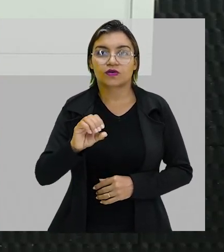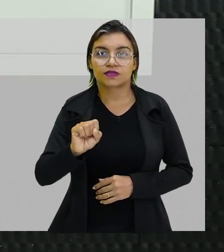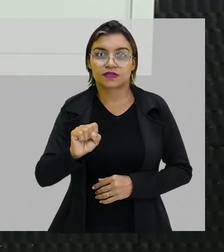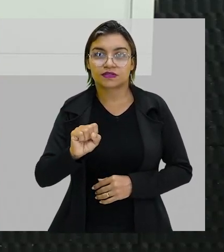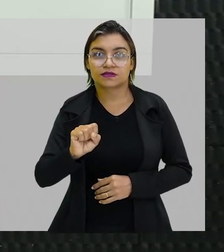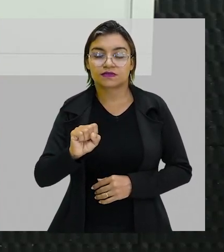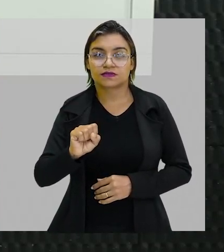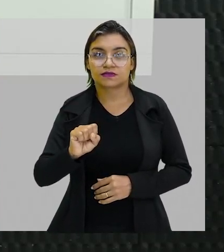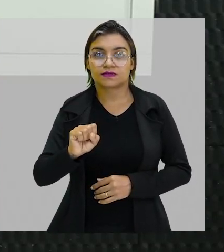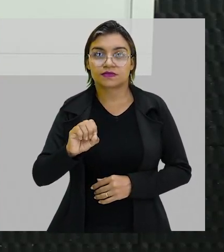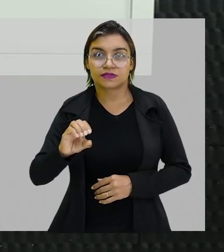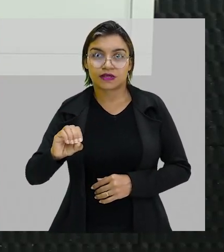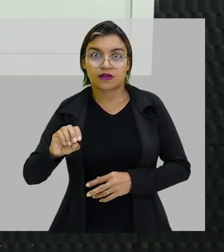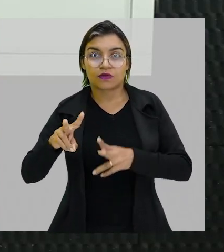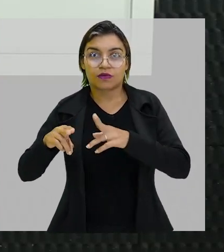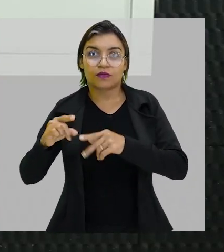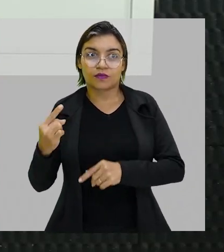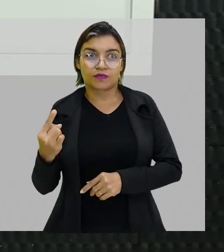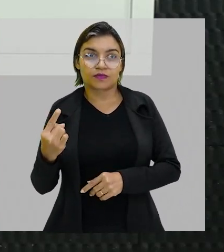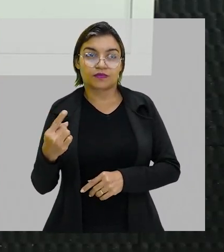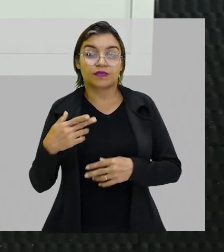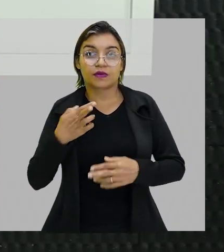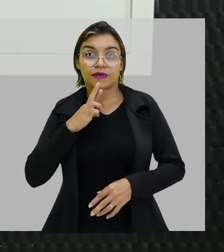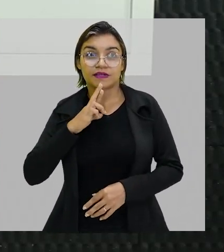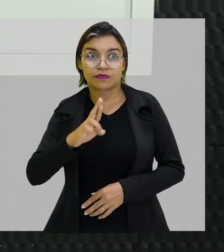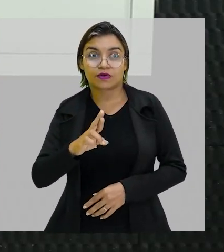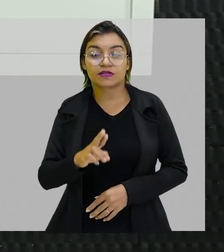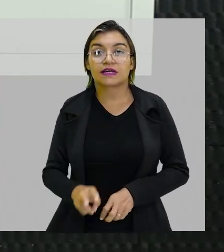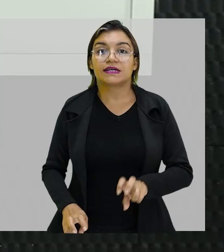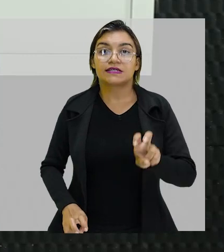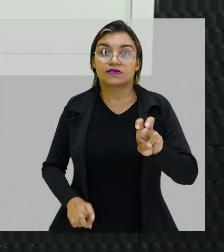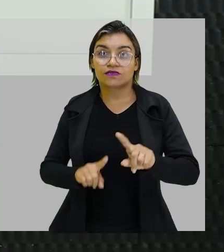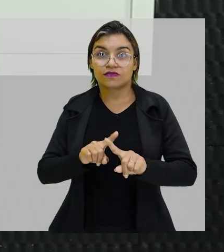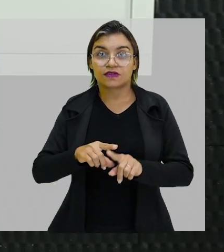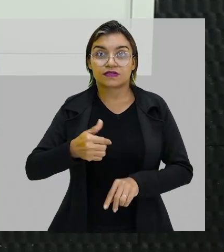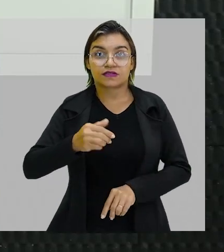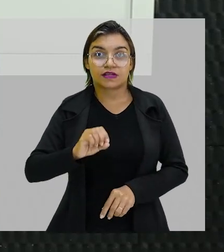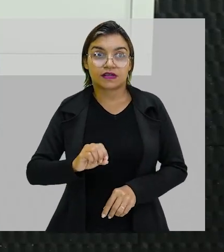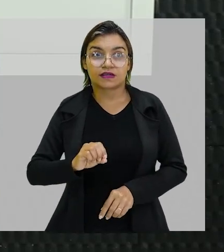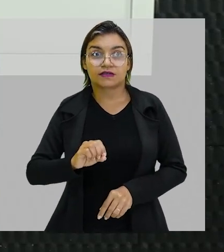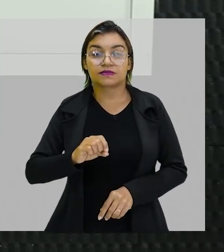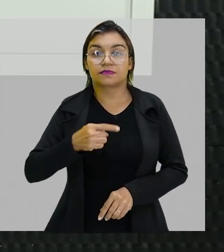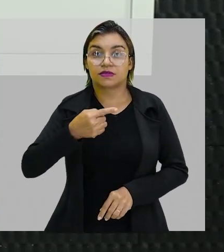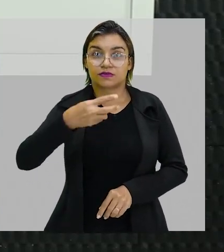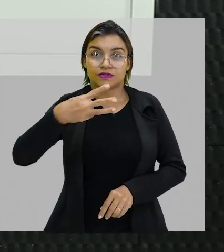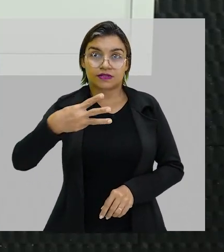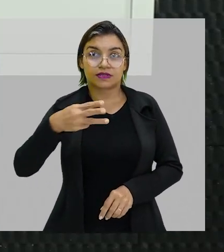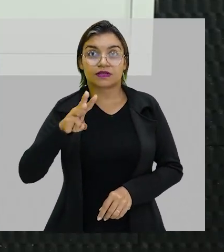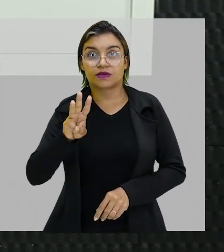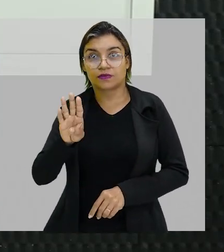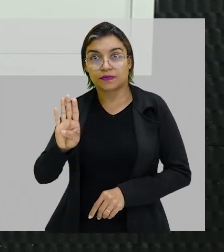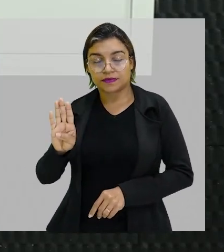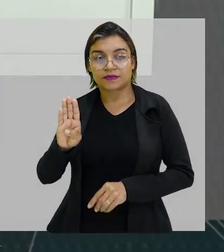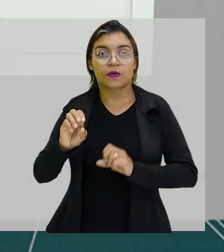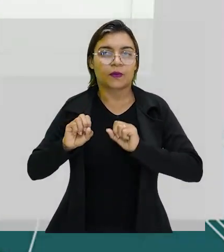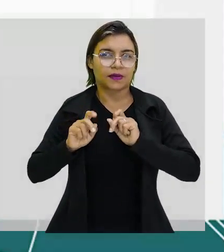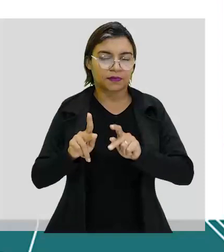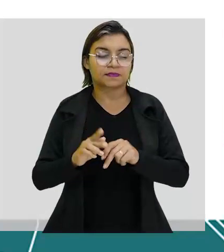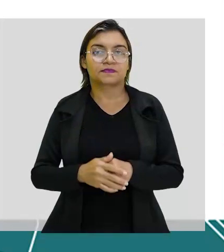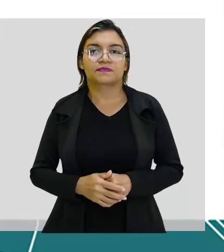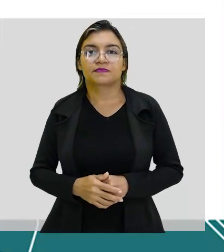1. No caso, a resposta vai dar 5 vezes 10 a menos 3. Tá ok? Então,